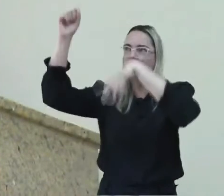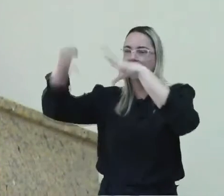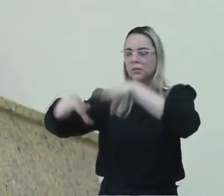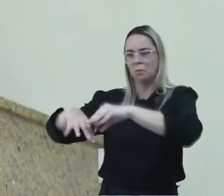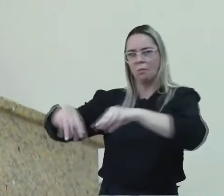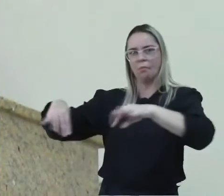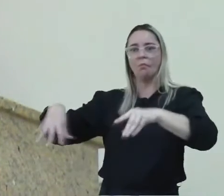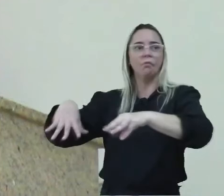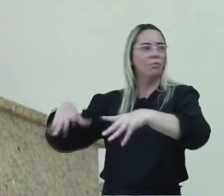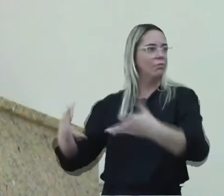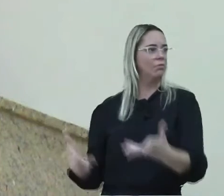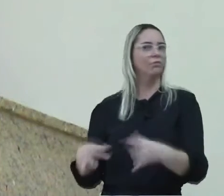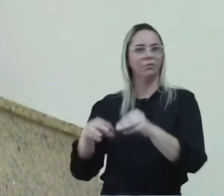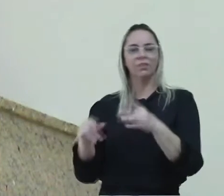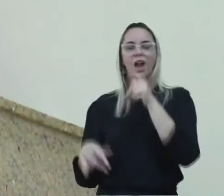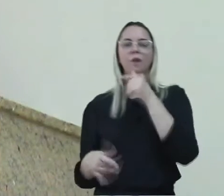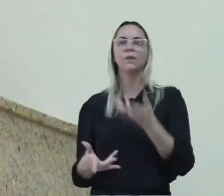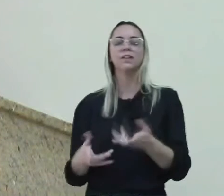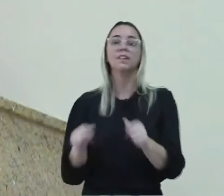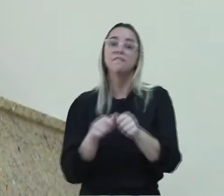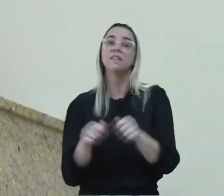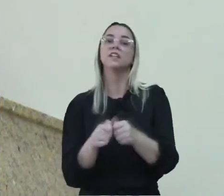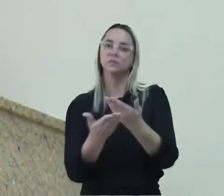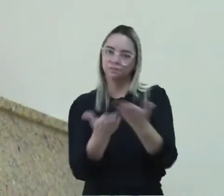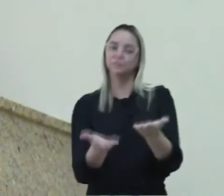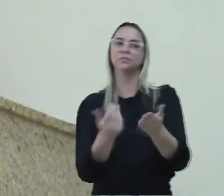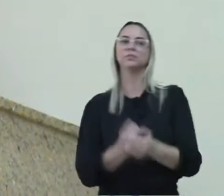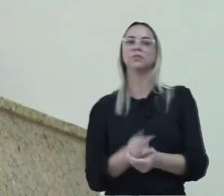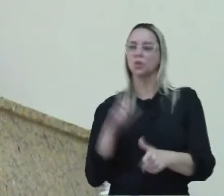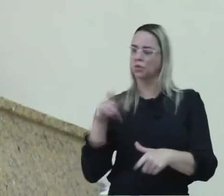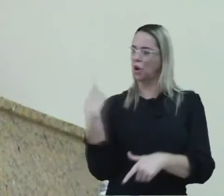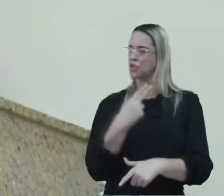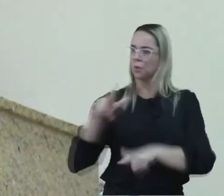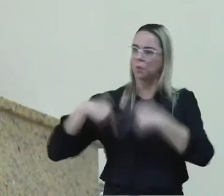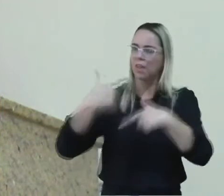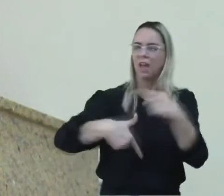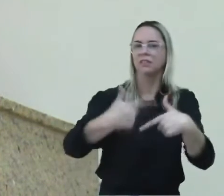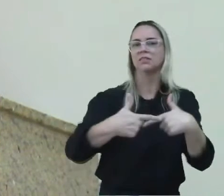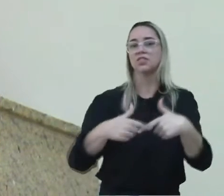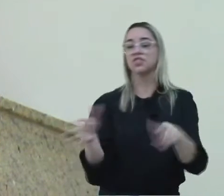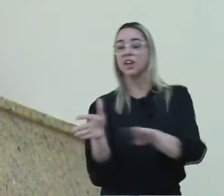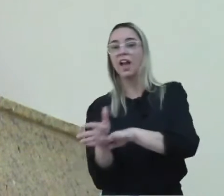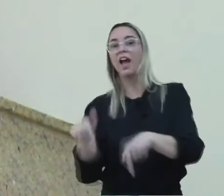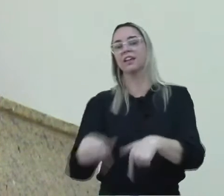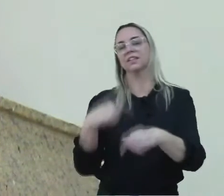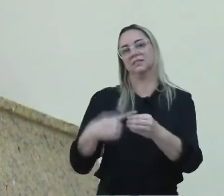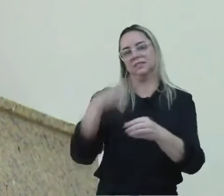Então, isso é isso que a gente tem feito, tem lutado para que as coisas cheguem ao nosso município. O papel nosso